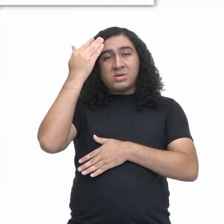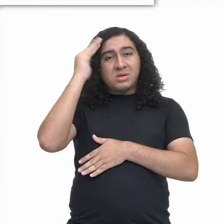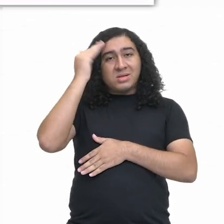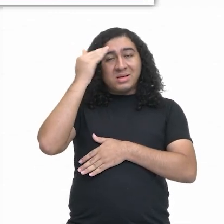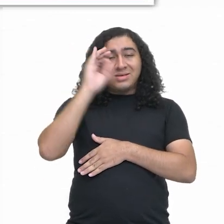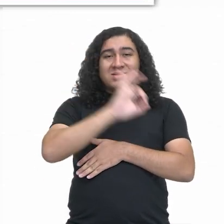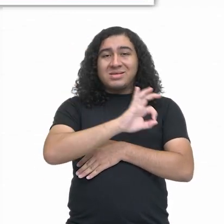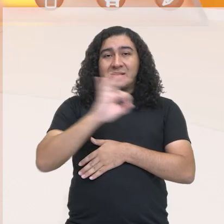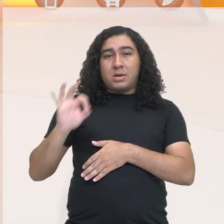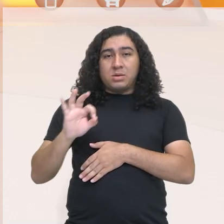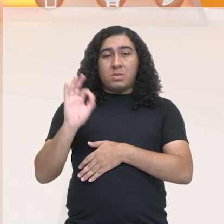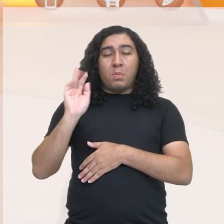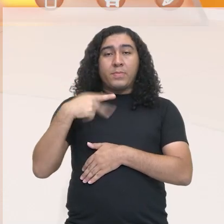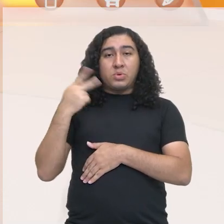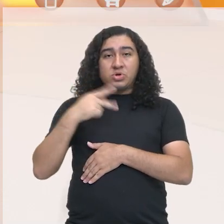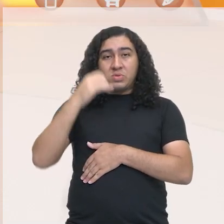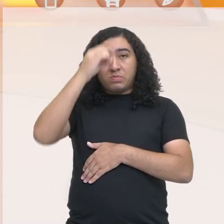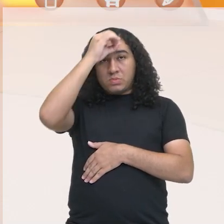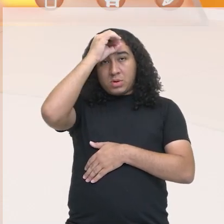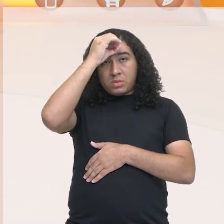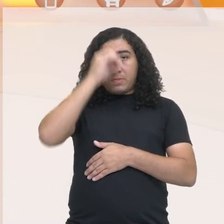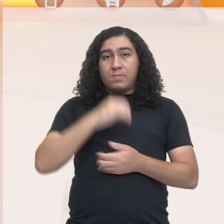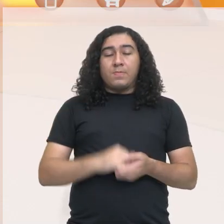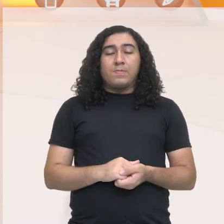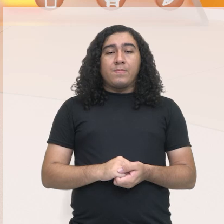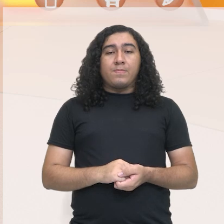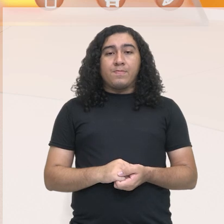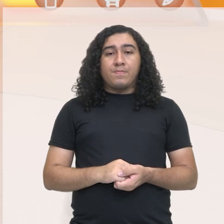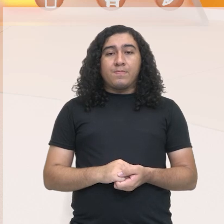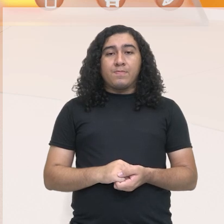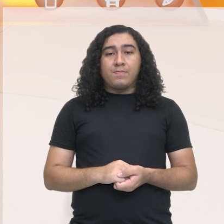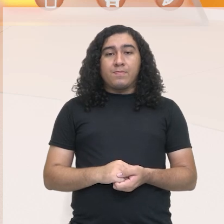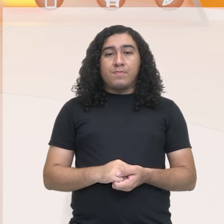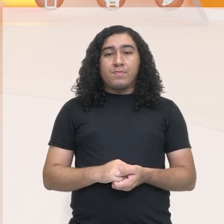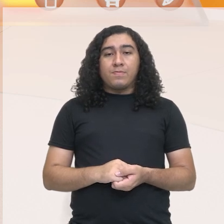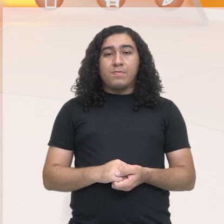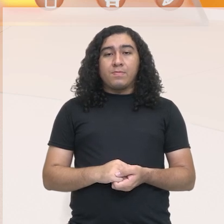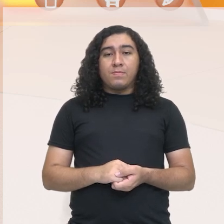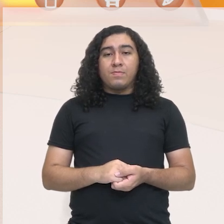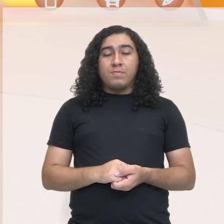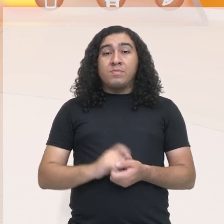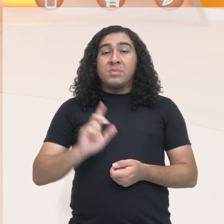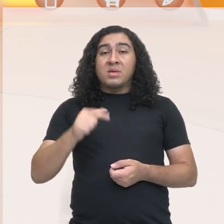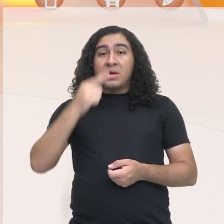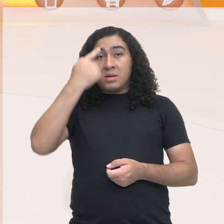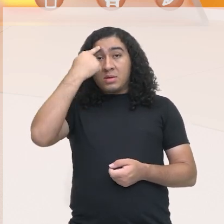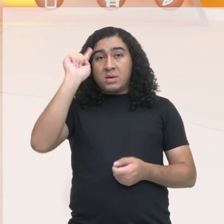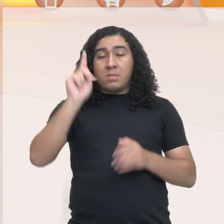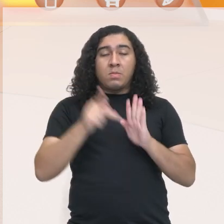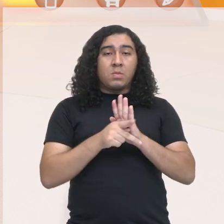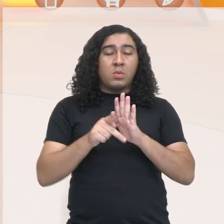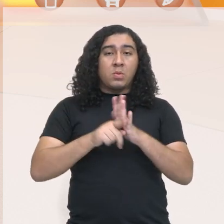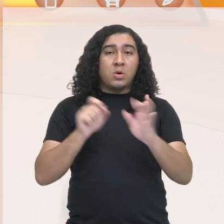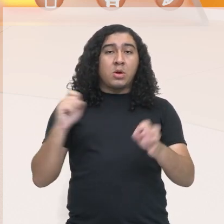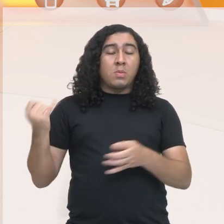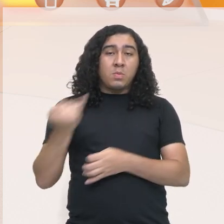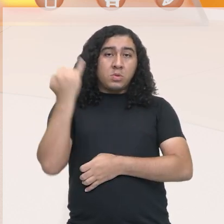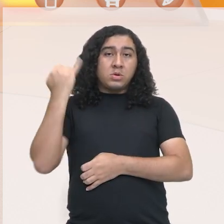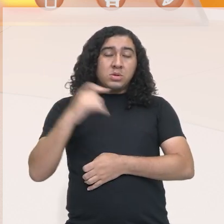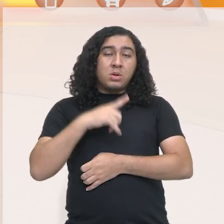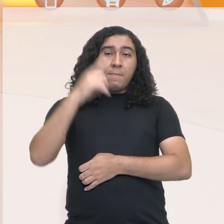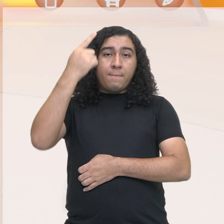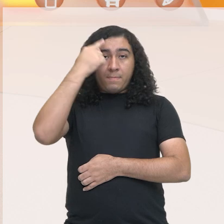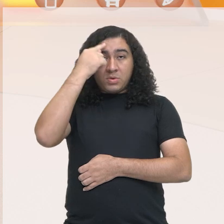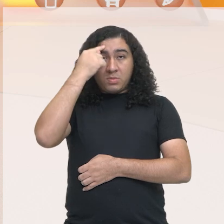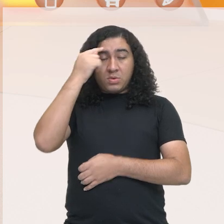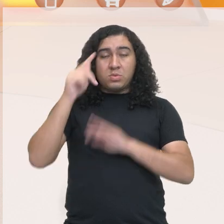é? Então, ele vai trazer para nós aquela ideia da importância de se